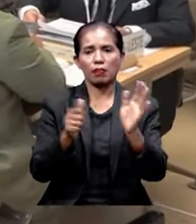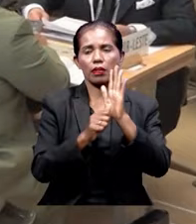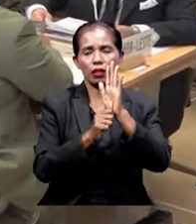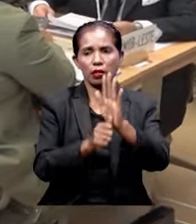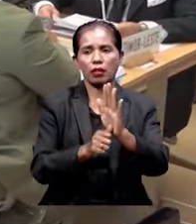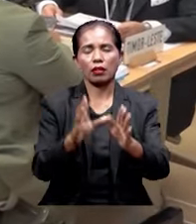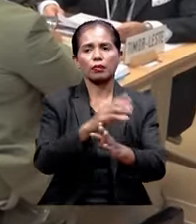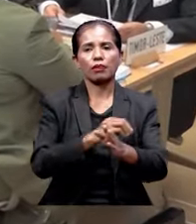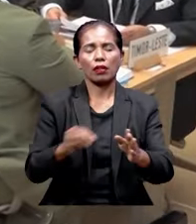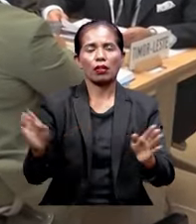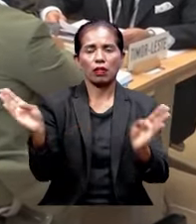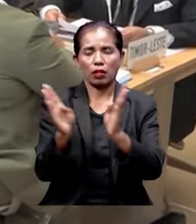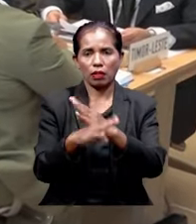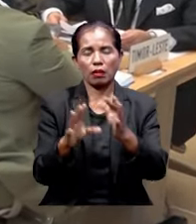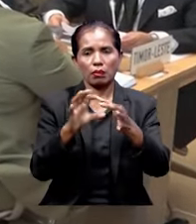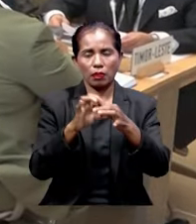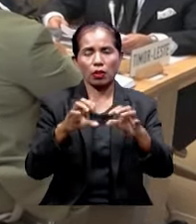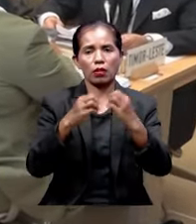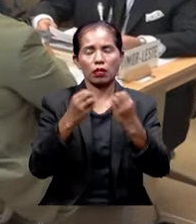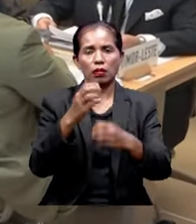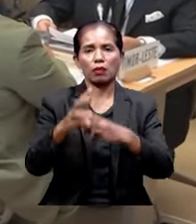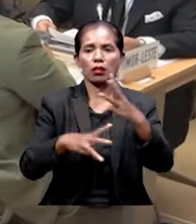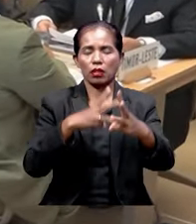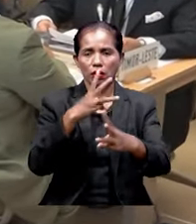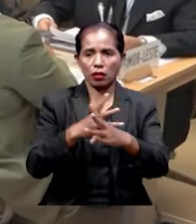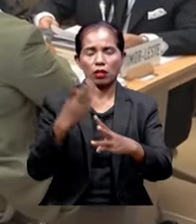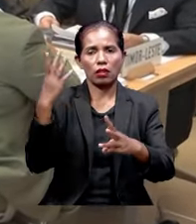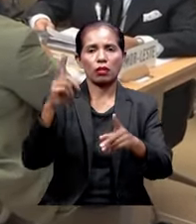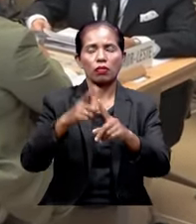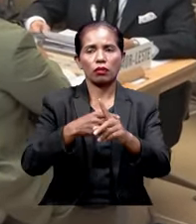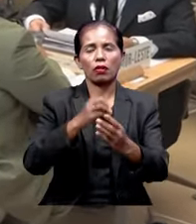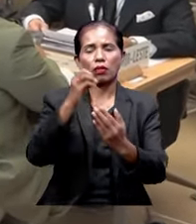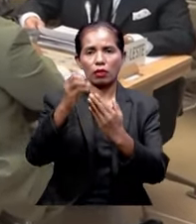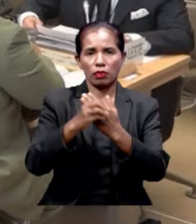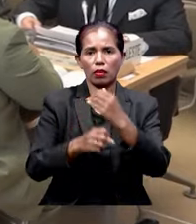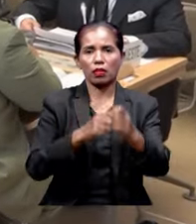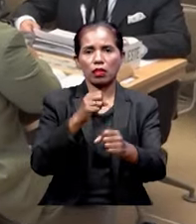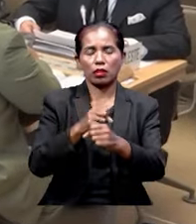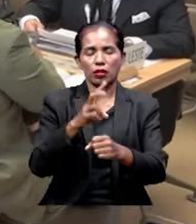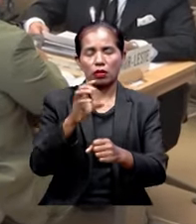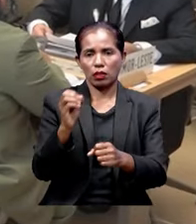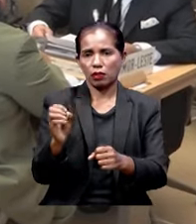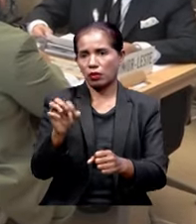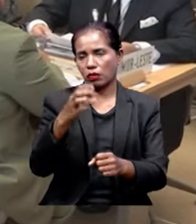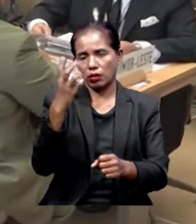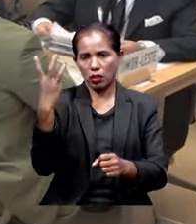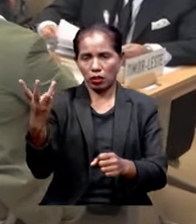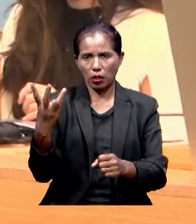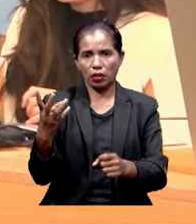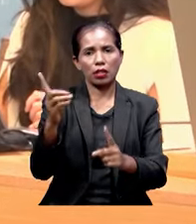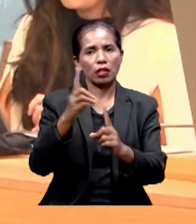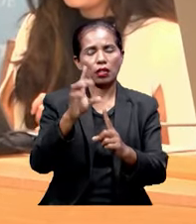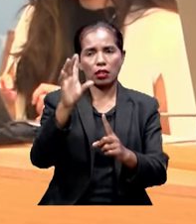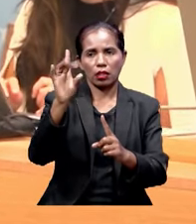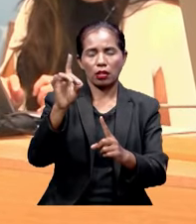pedido formal hoje sai membro da Organização Mundial Comércio e a fula novembro tinha em rua Sanulo Resinen, no ne e a loron